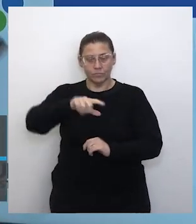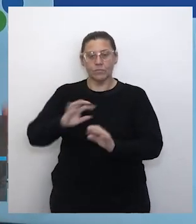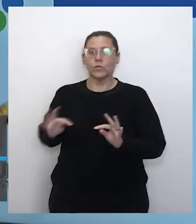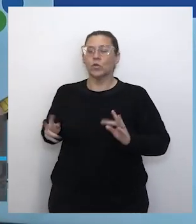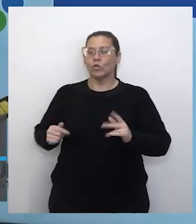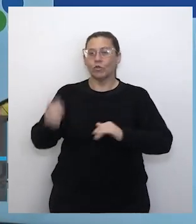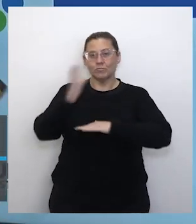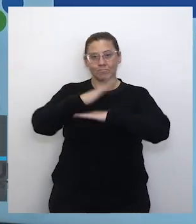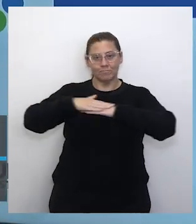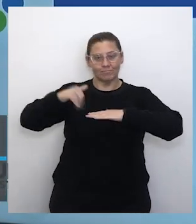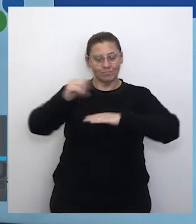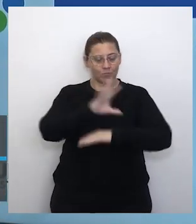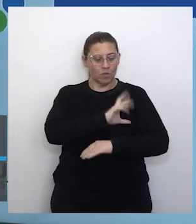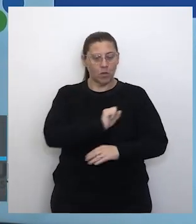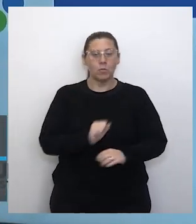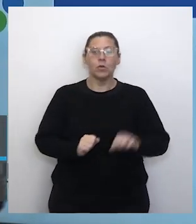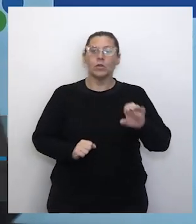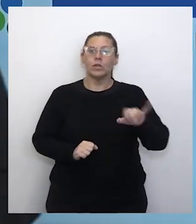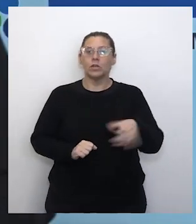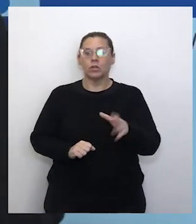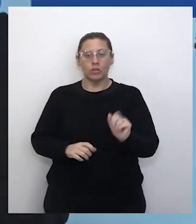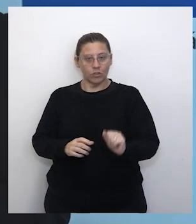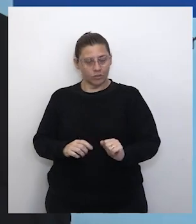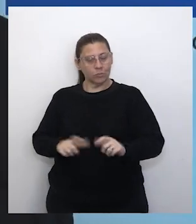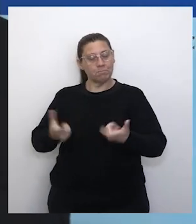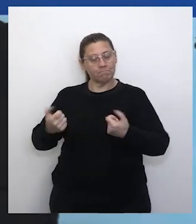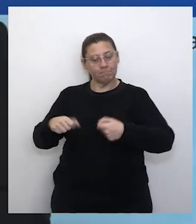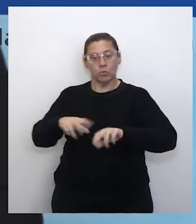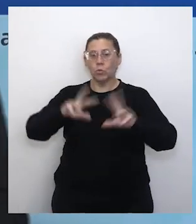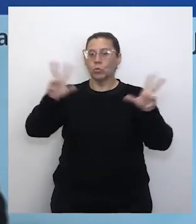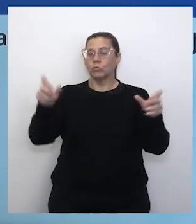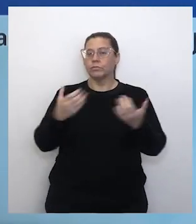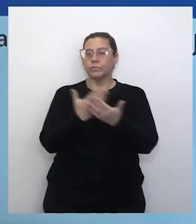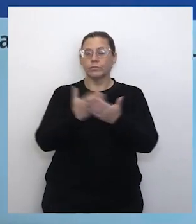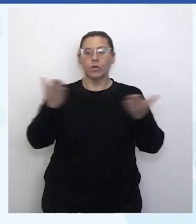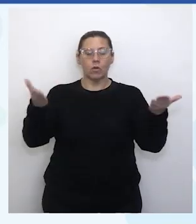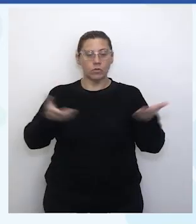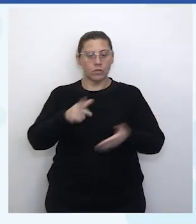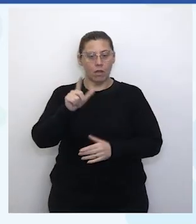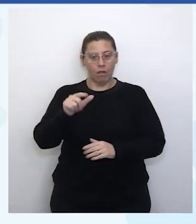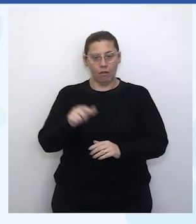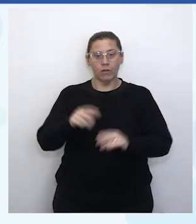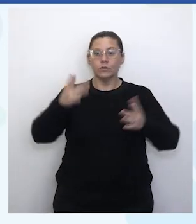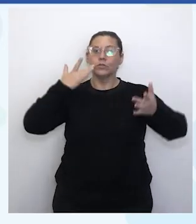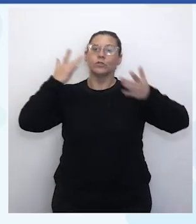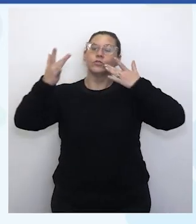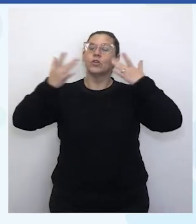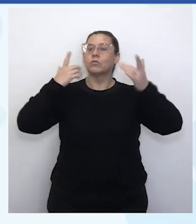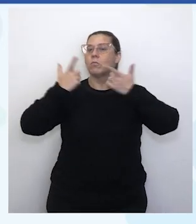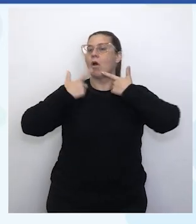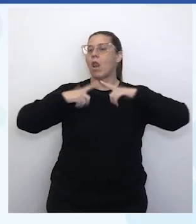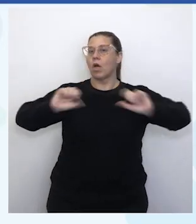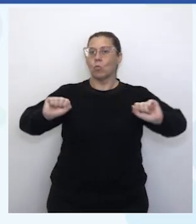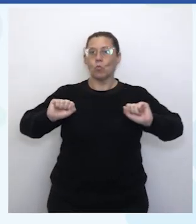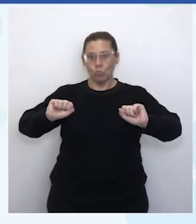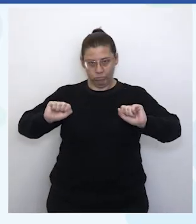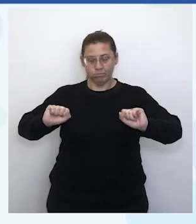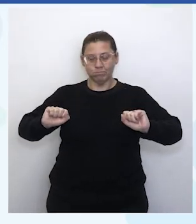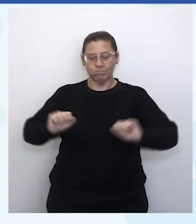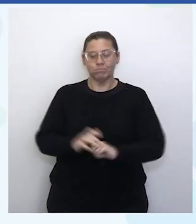todo carinho, que a nossa EJA merece. Olha só, o tema de nossa aula de hoje é o teatro como linguagem